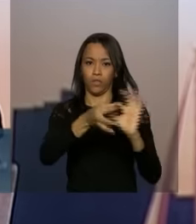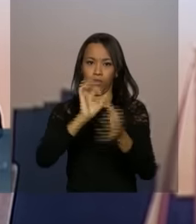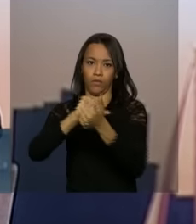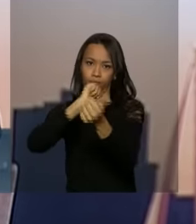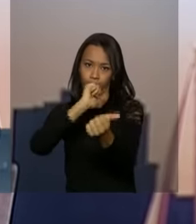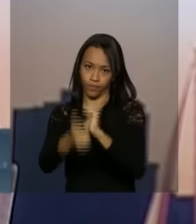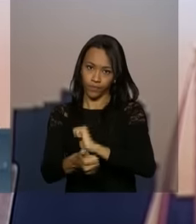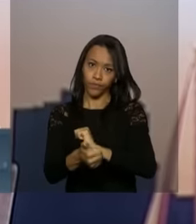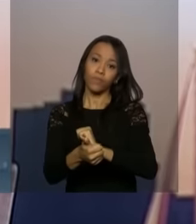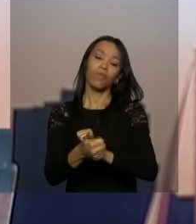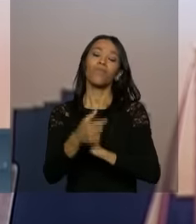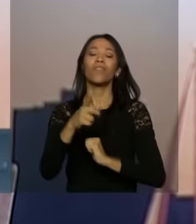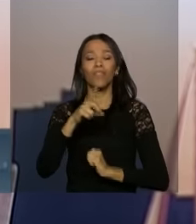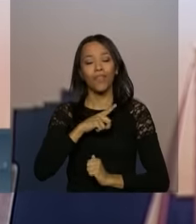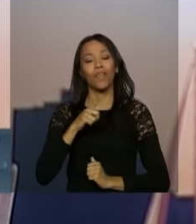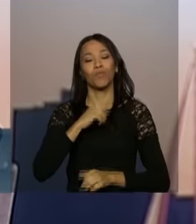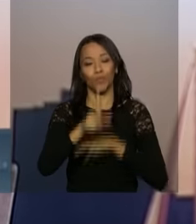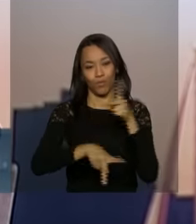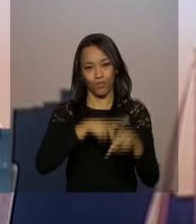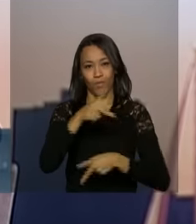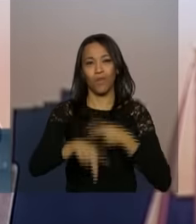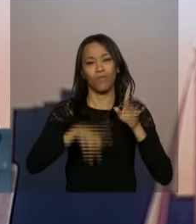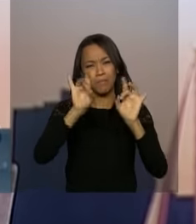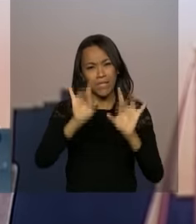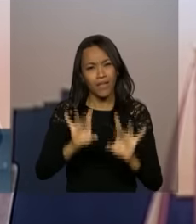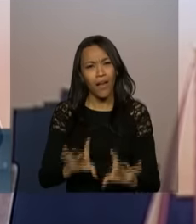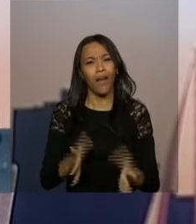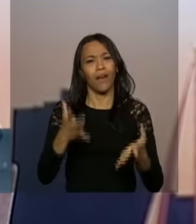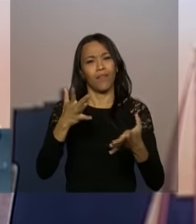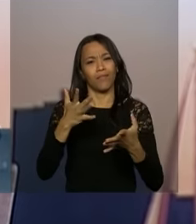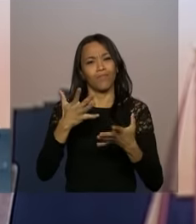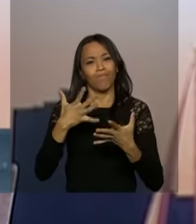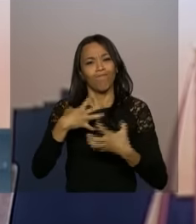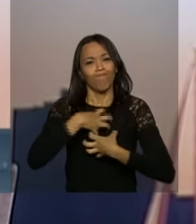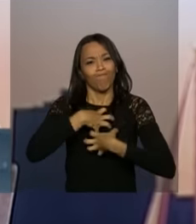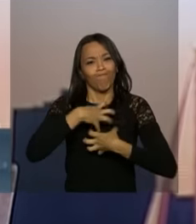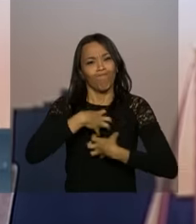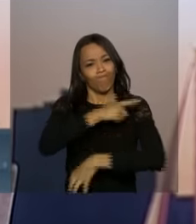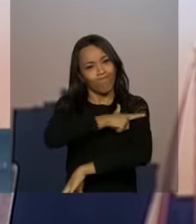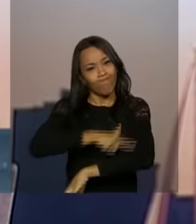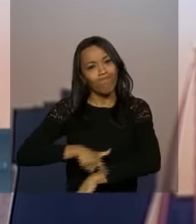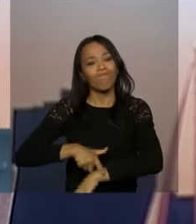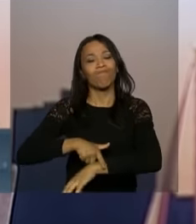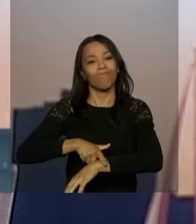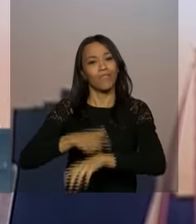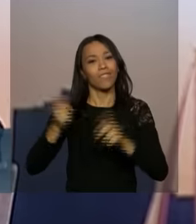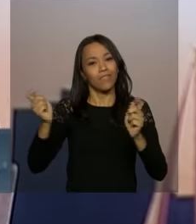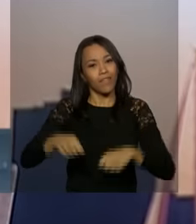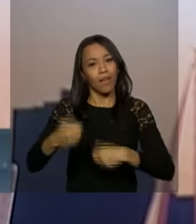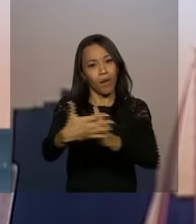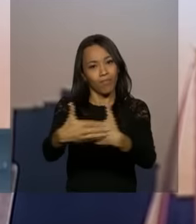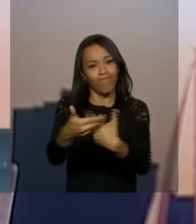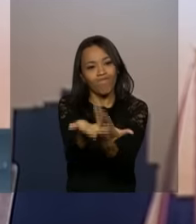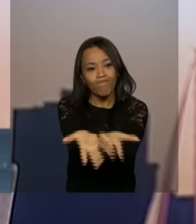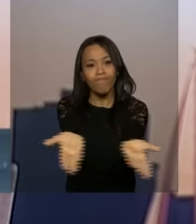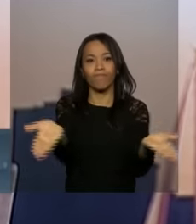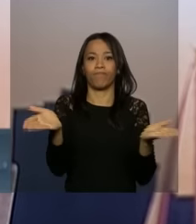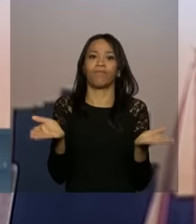um povo muito especial, muito caloroso e capaz de grandes gestos. Para